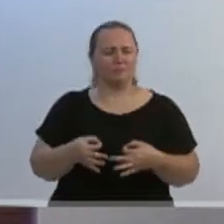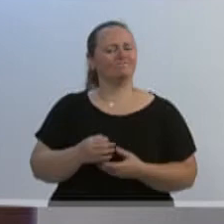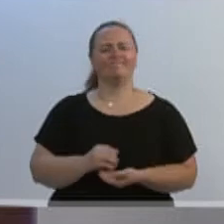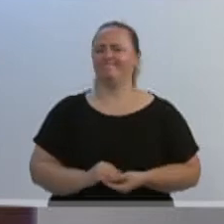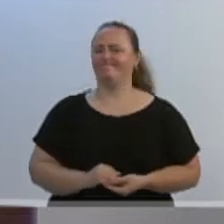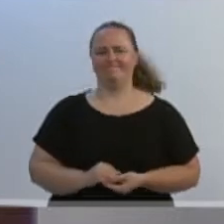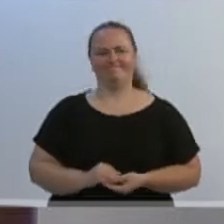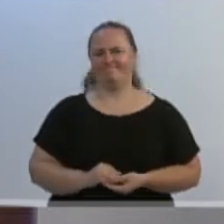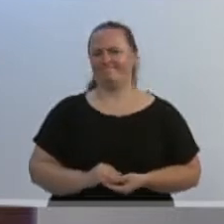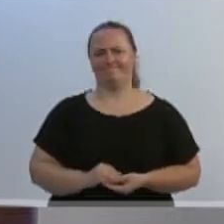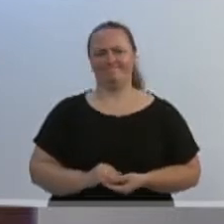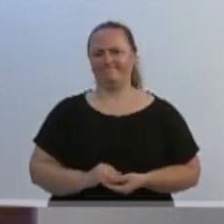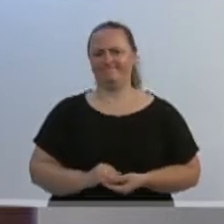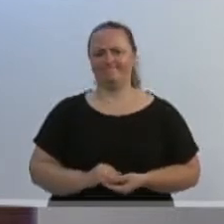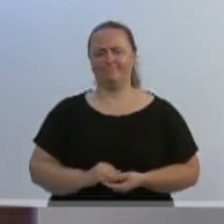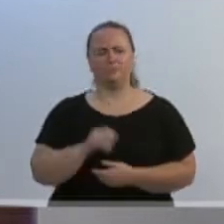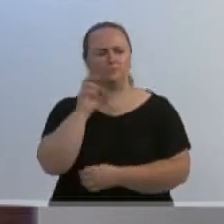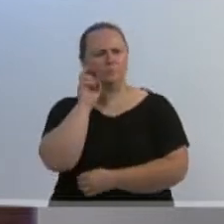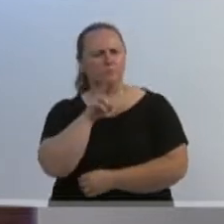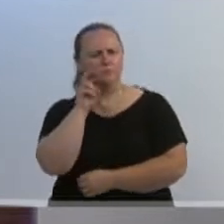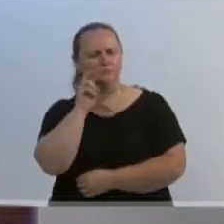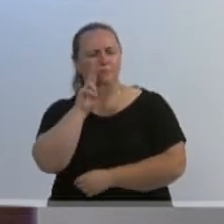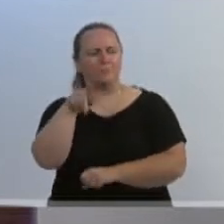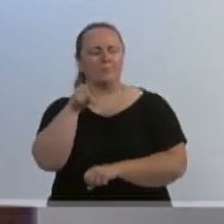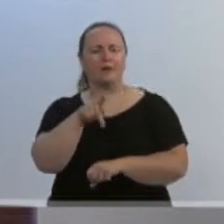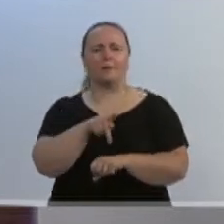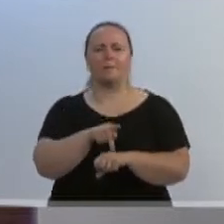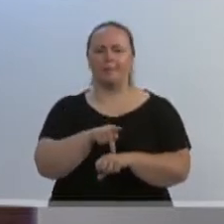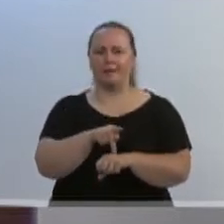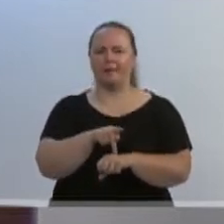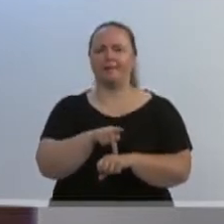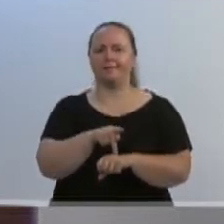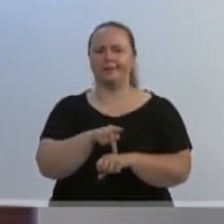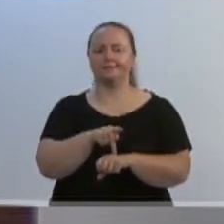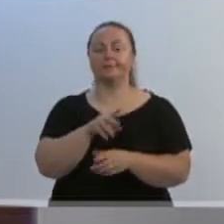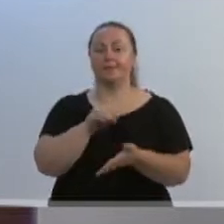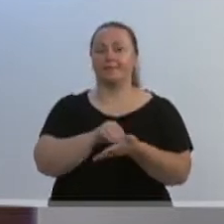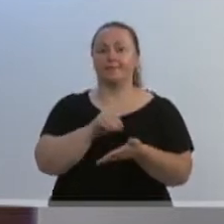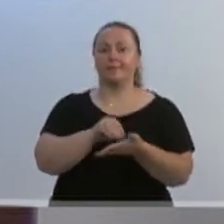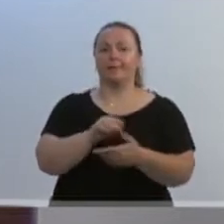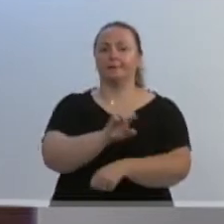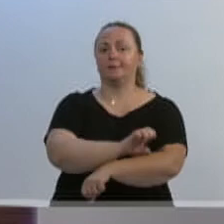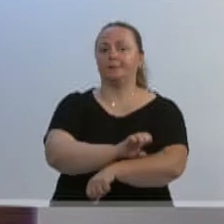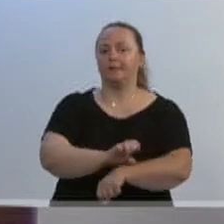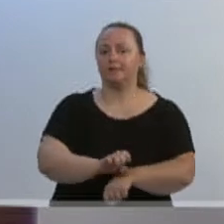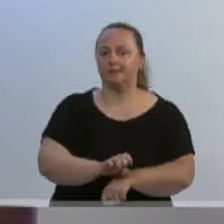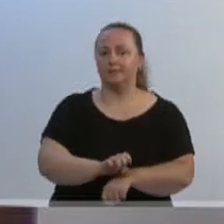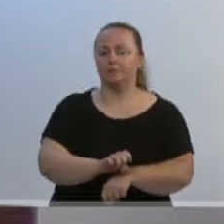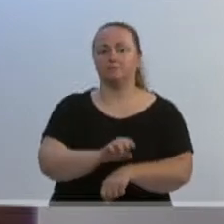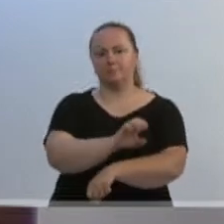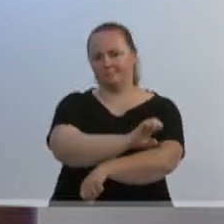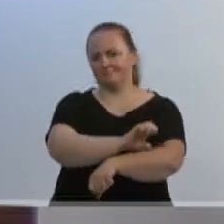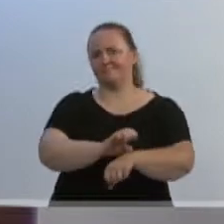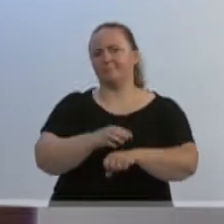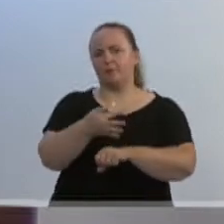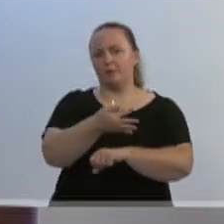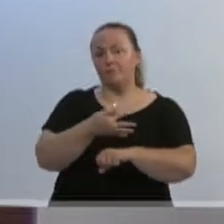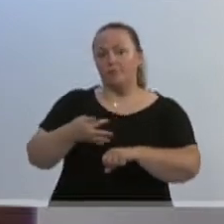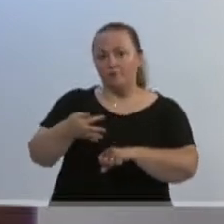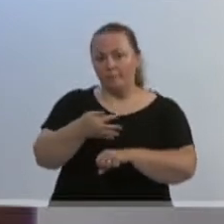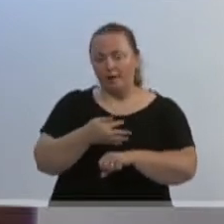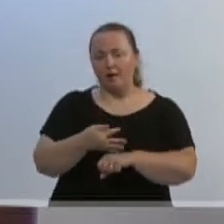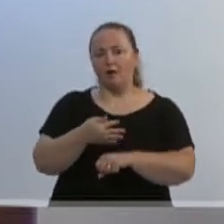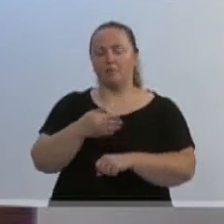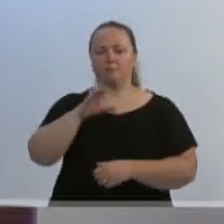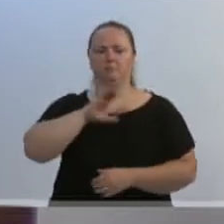vemos, e falamos de um país aqui diversas vezes, de um país onde falta educação formal, língua portuguesa,